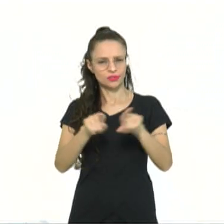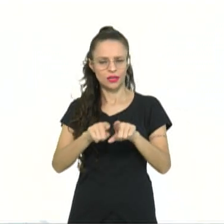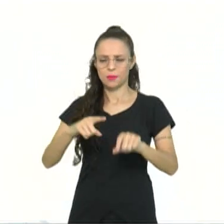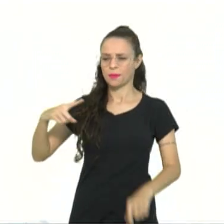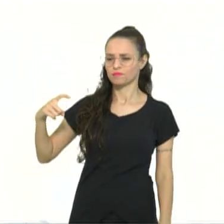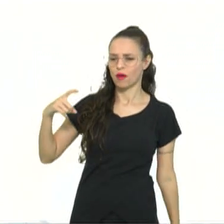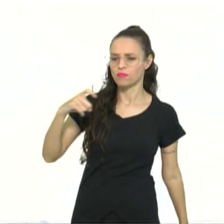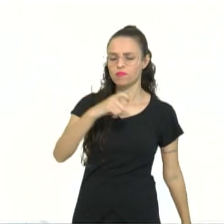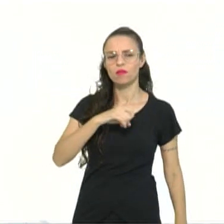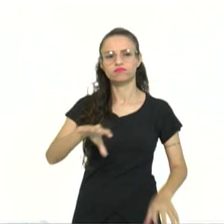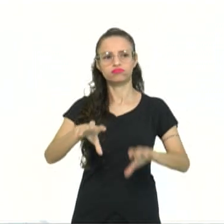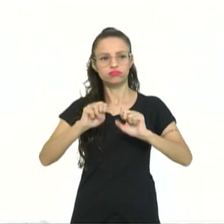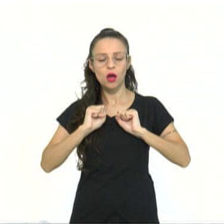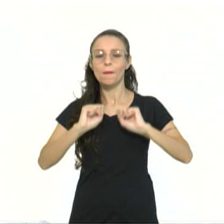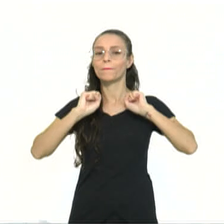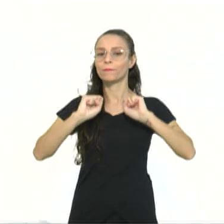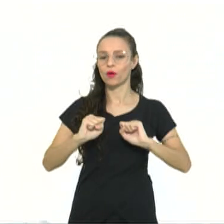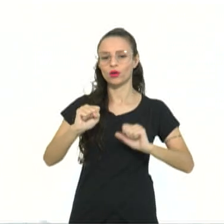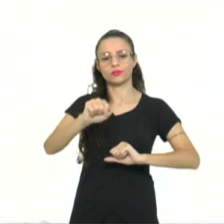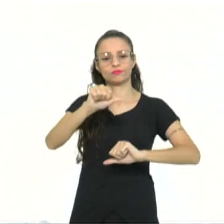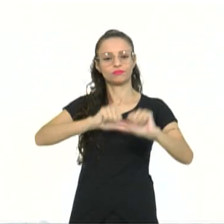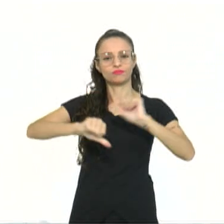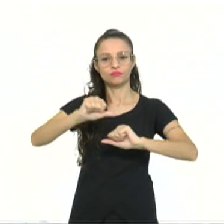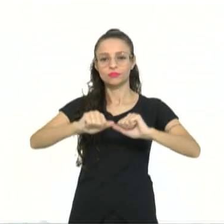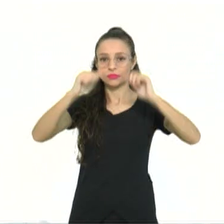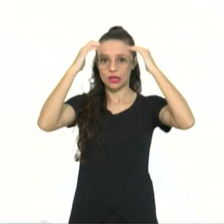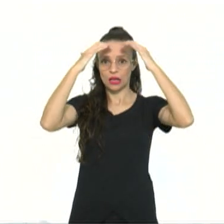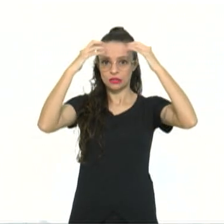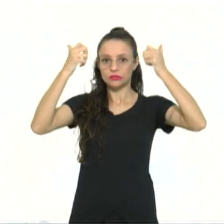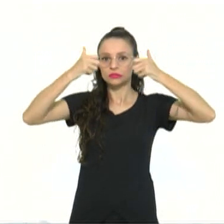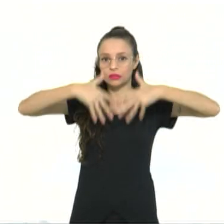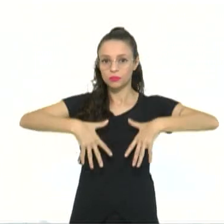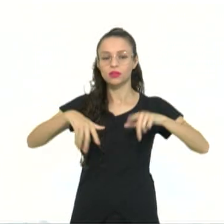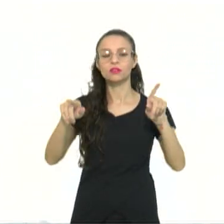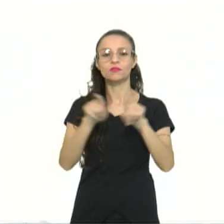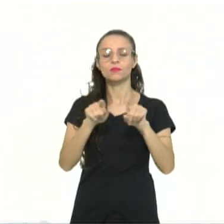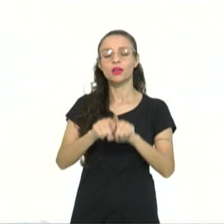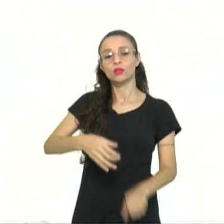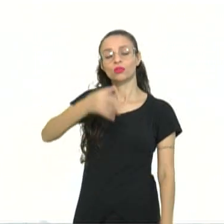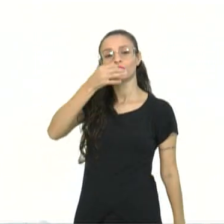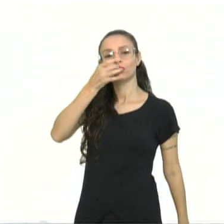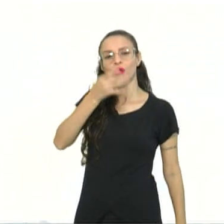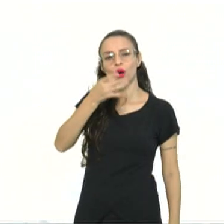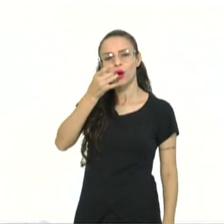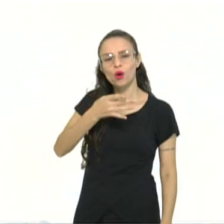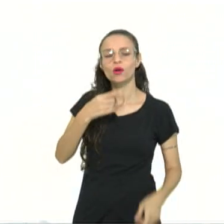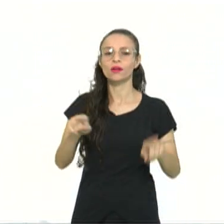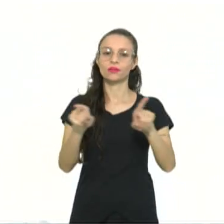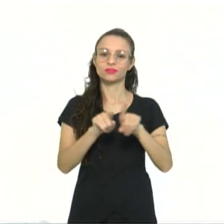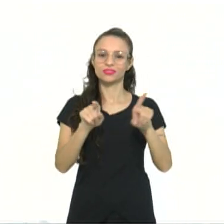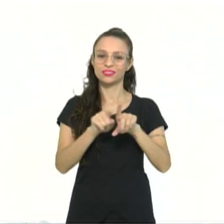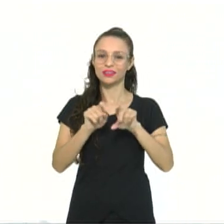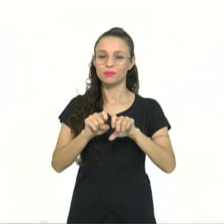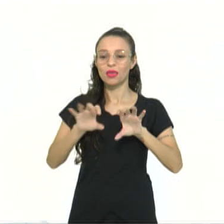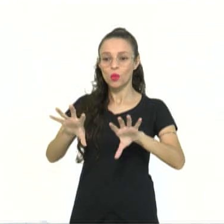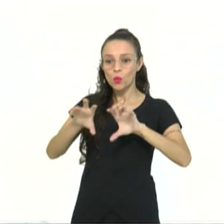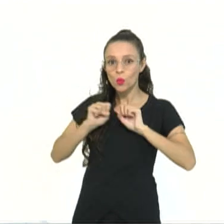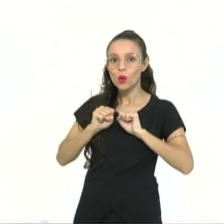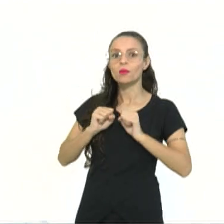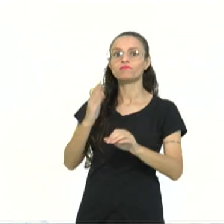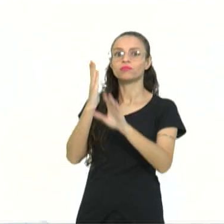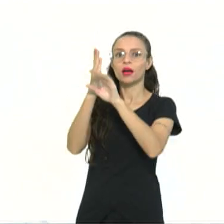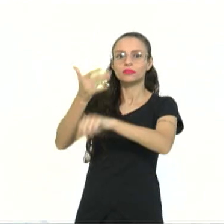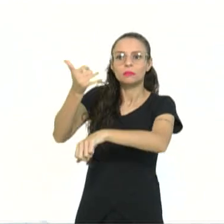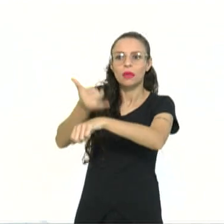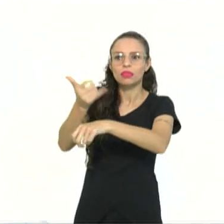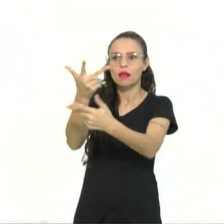causar alterações no sistema nervoso, né, tudo mais. Drogas psicotrópicas, intoxicação por metais poluentes,